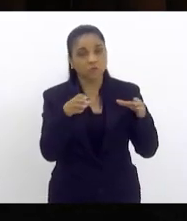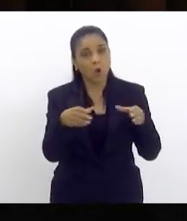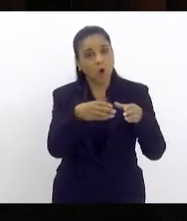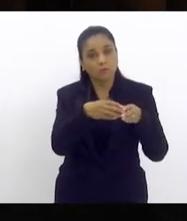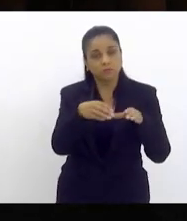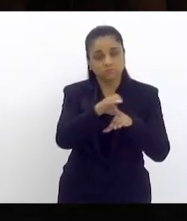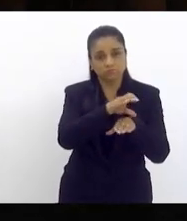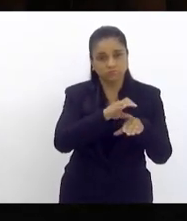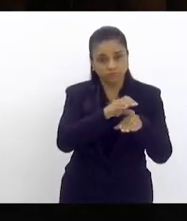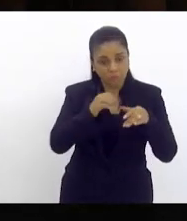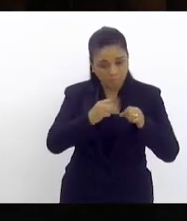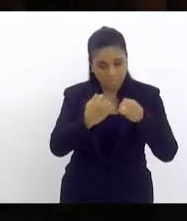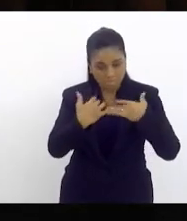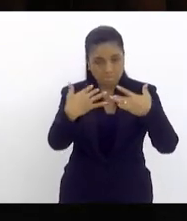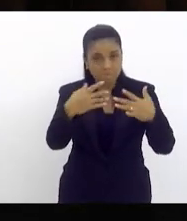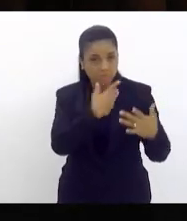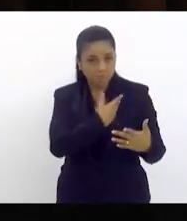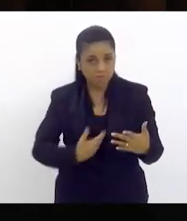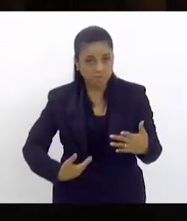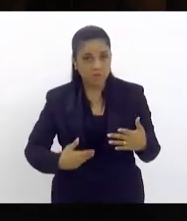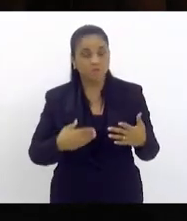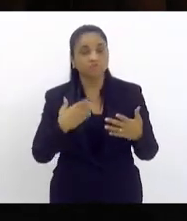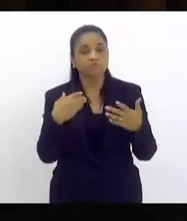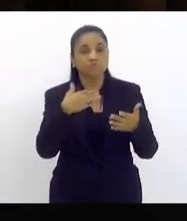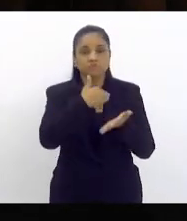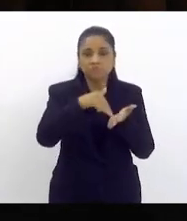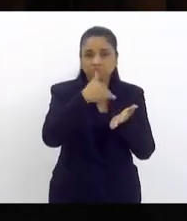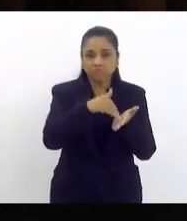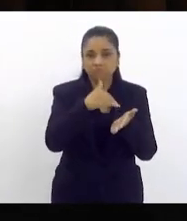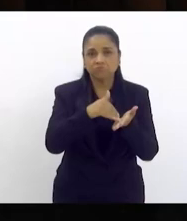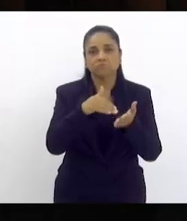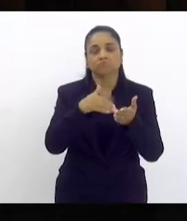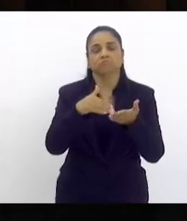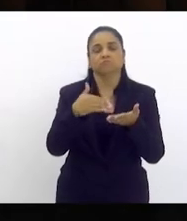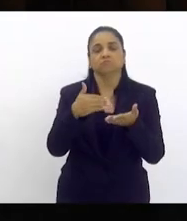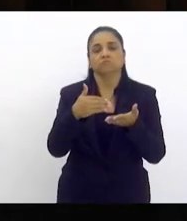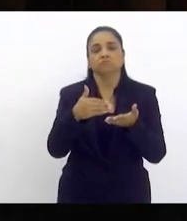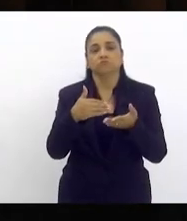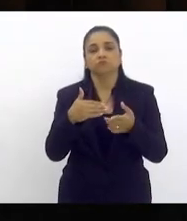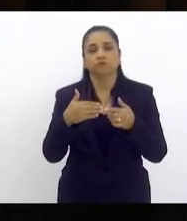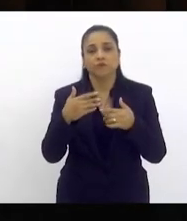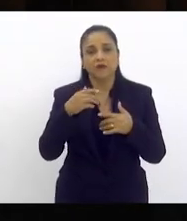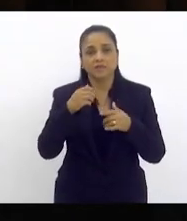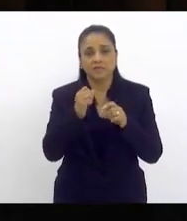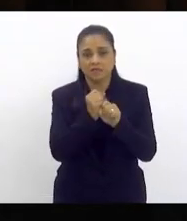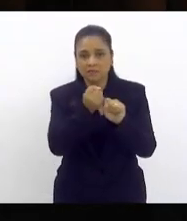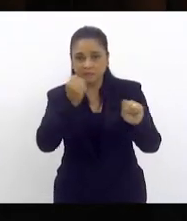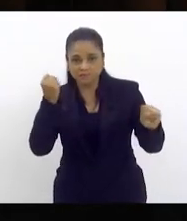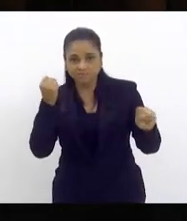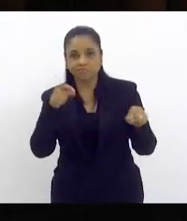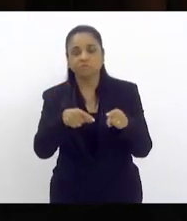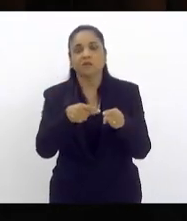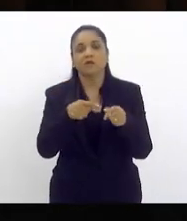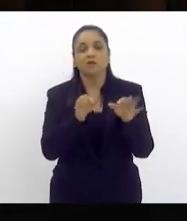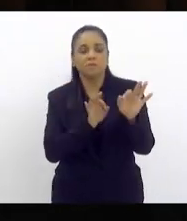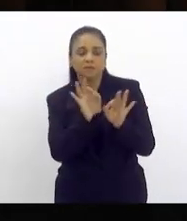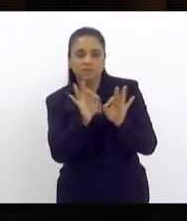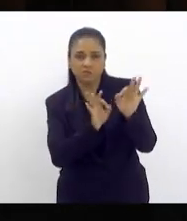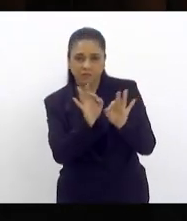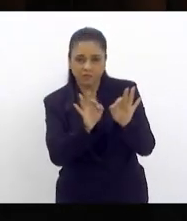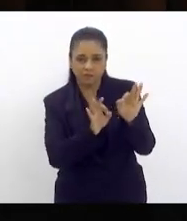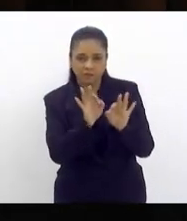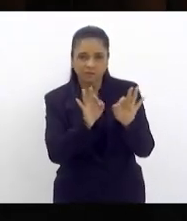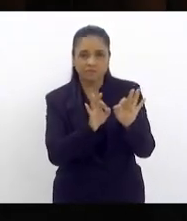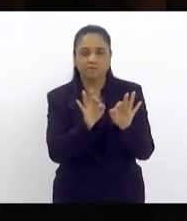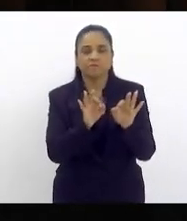dessa Casa, com a presença dos secretários de Fazenda e Planejamento. os números apontam que o quadro